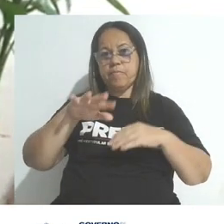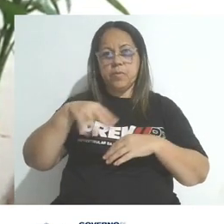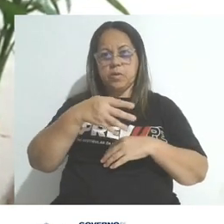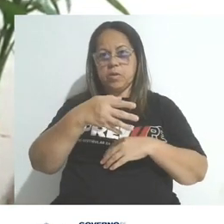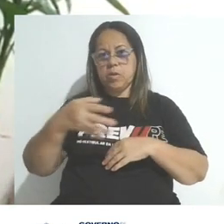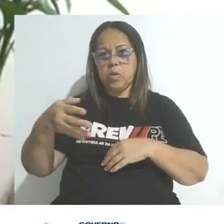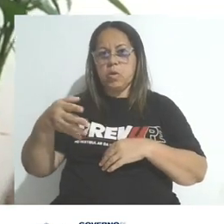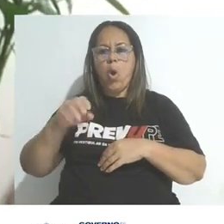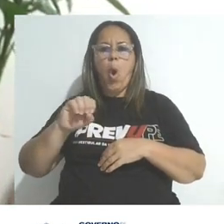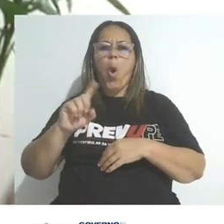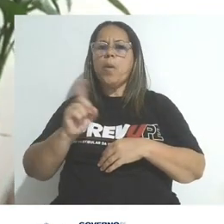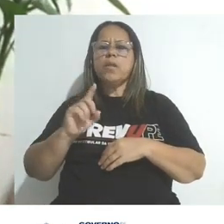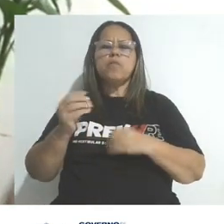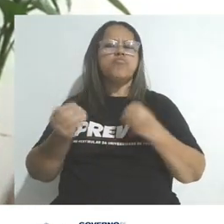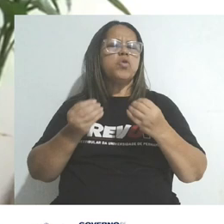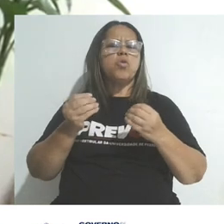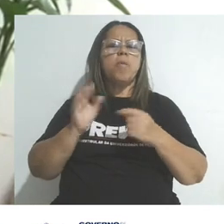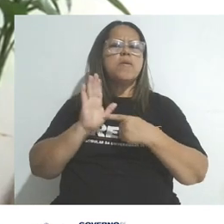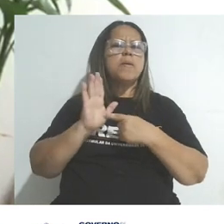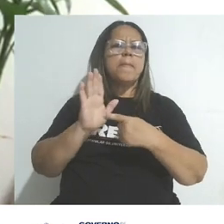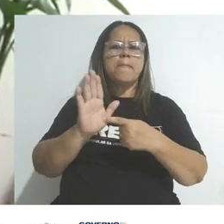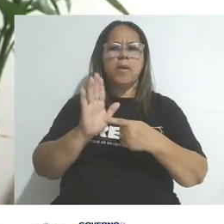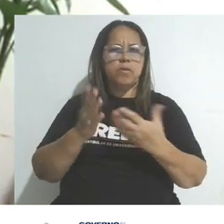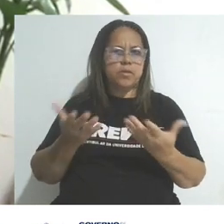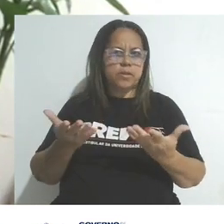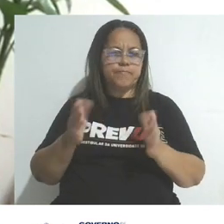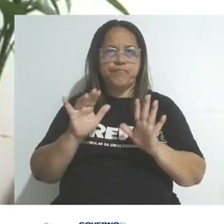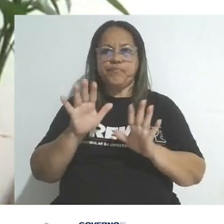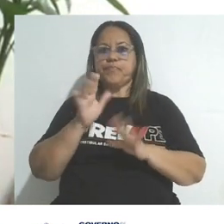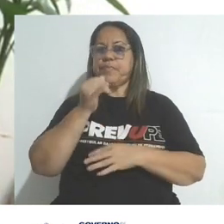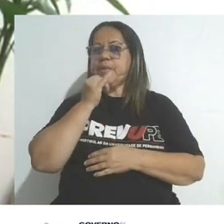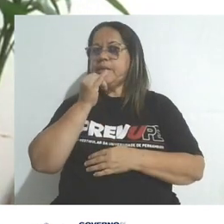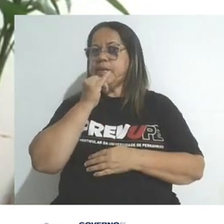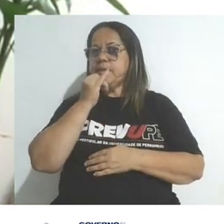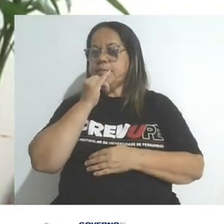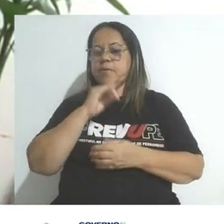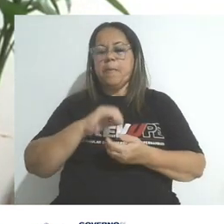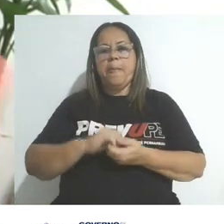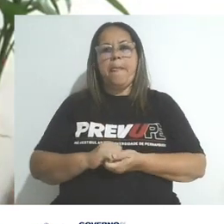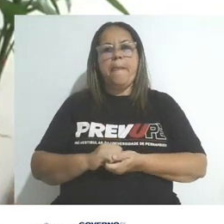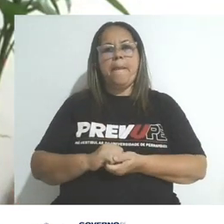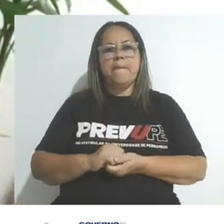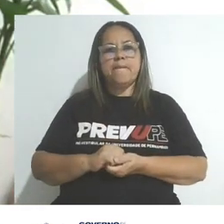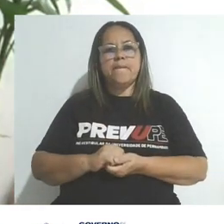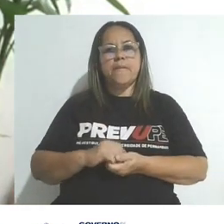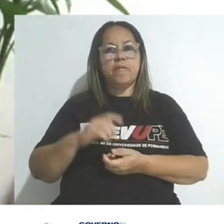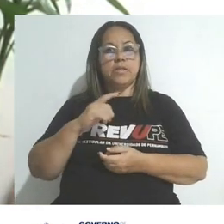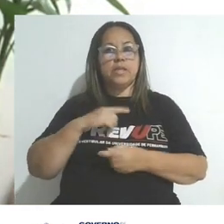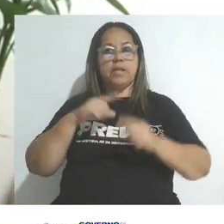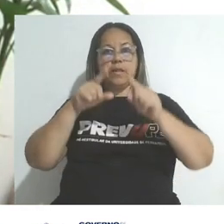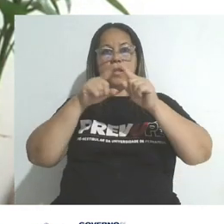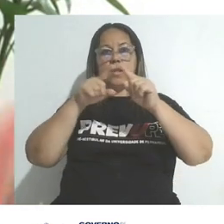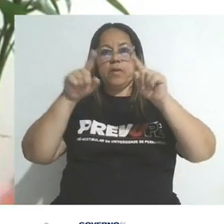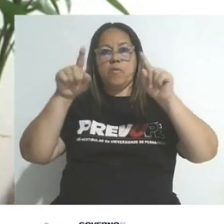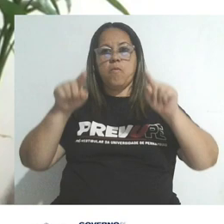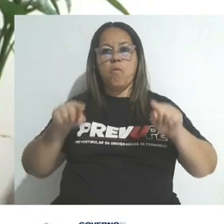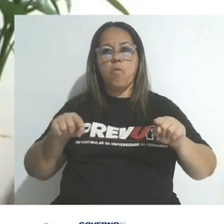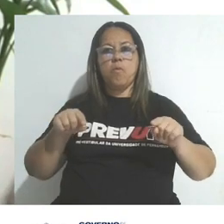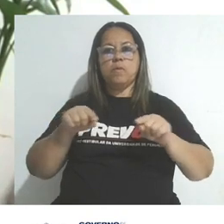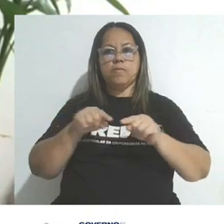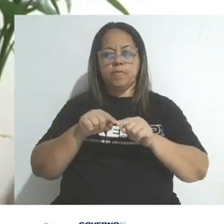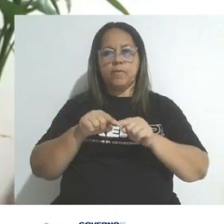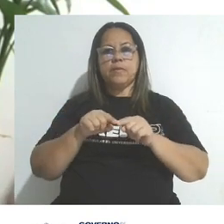como é que representa essas unidades, né? Por exemplo, você tem um quadro, né? Você tem uma